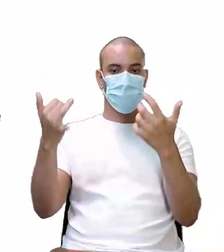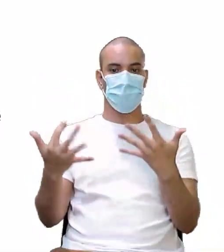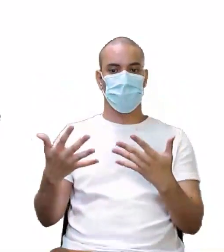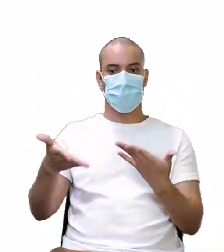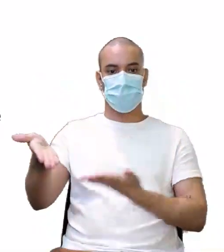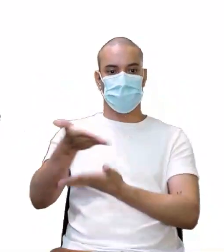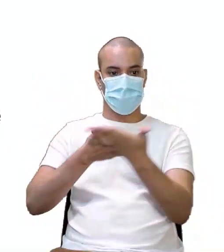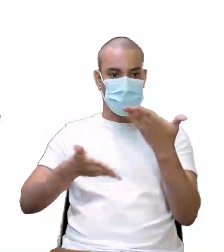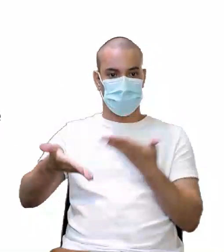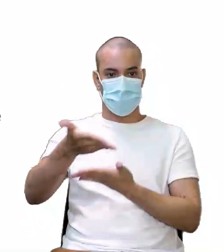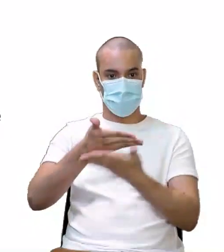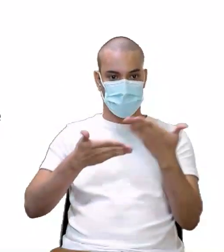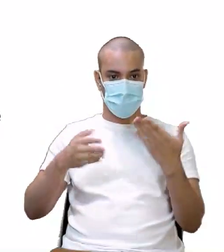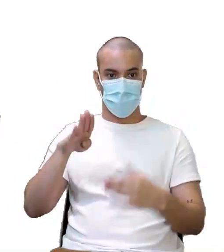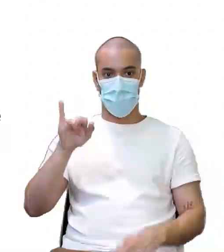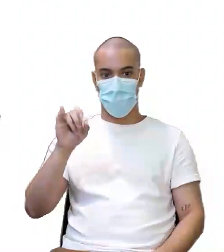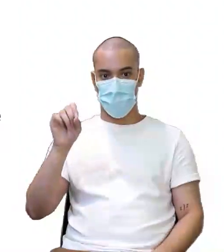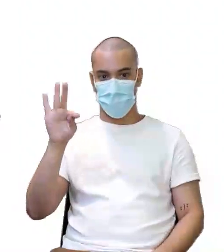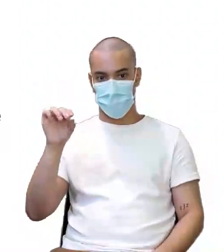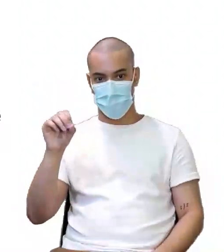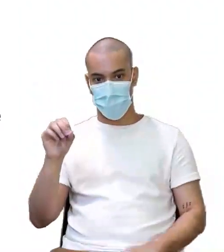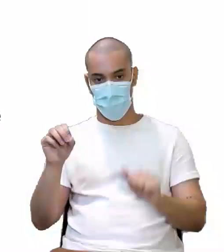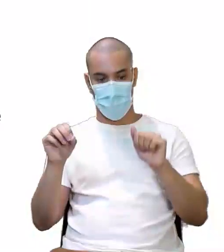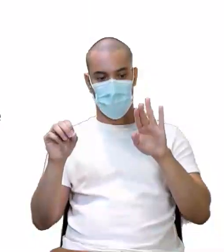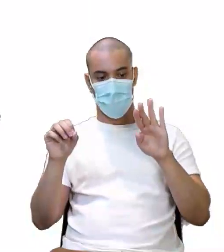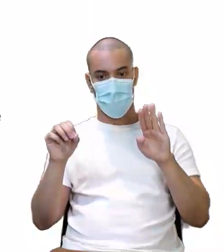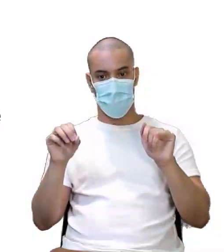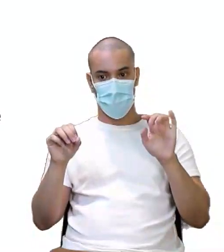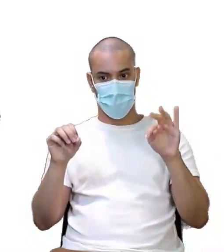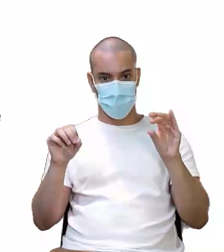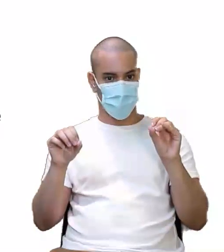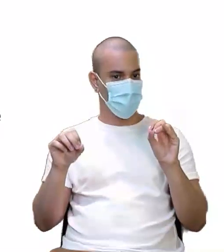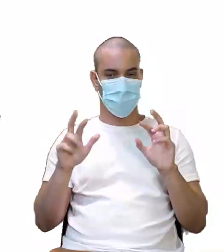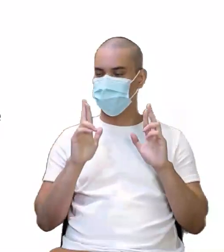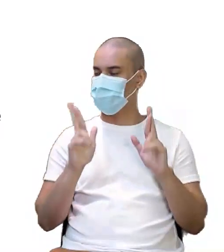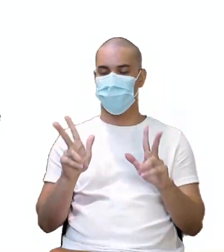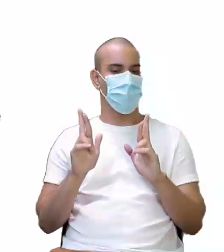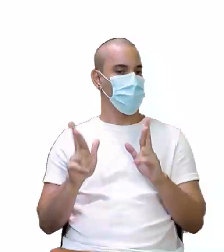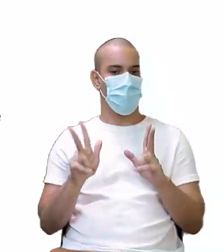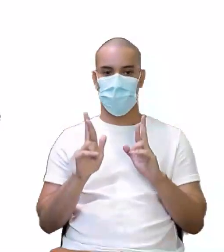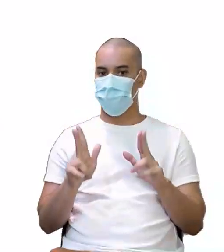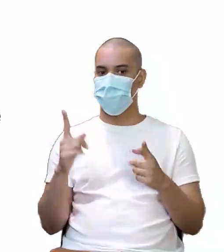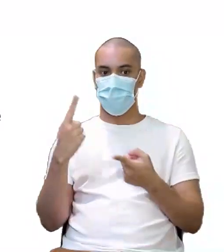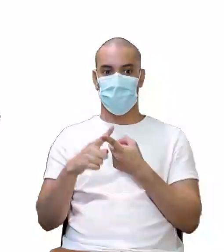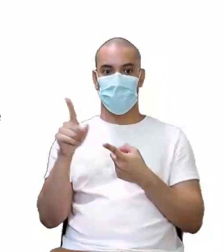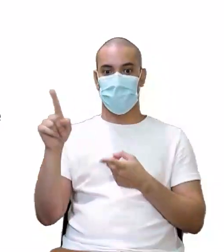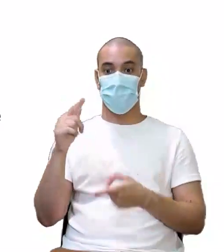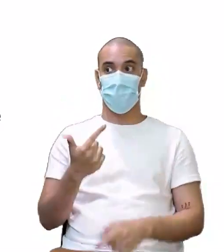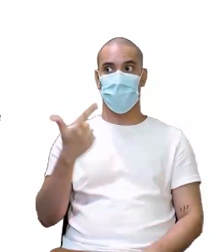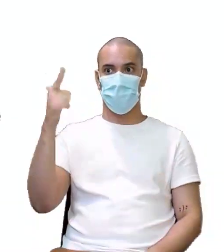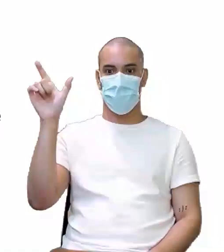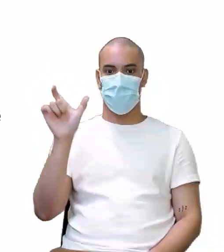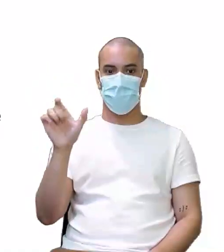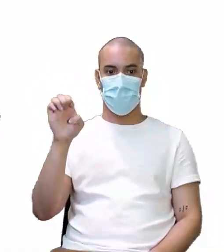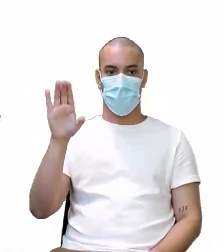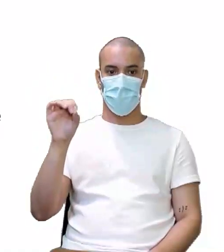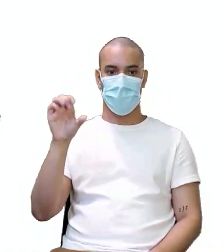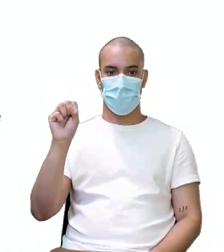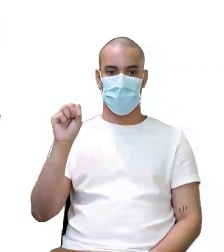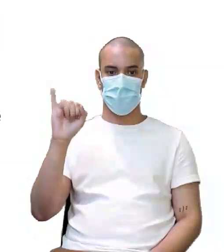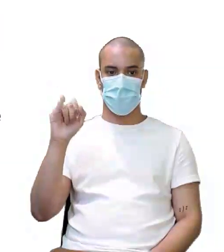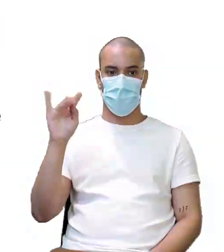definida como a interação entre o meio biótico e o meio abiótico. Não, isso aqui seria ecossistema. Então, a 2 está